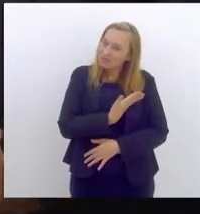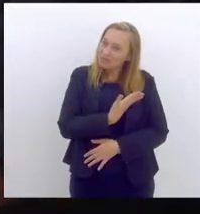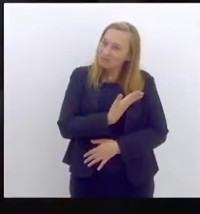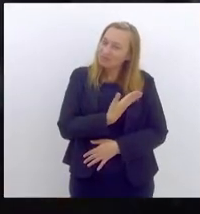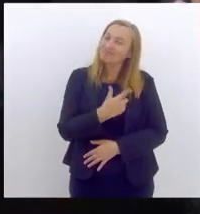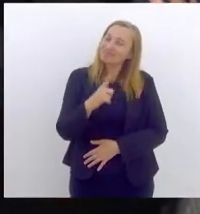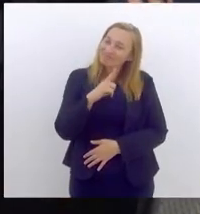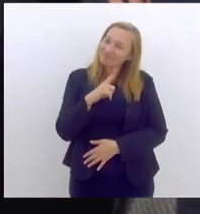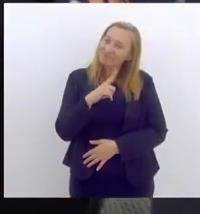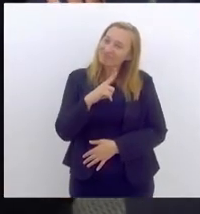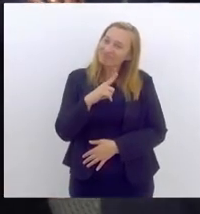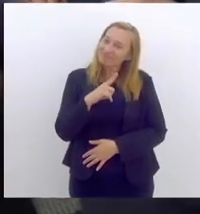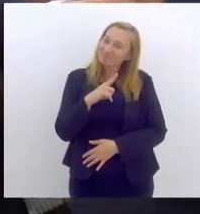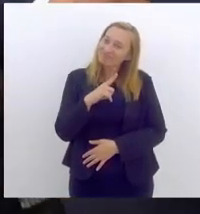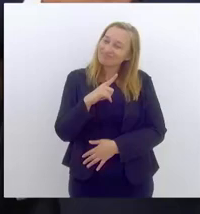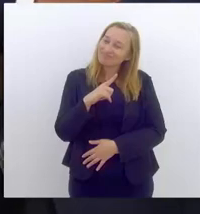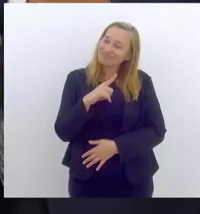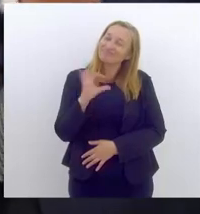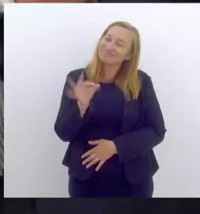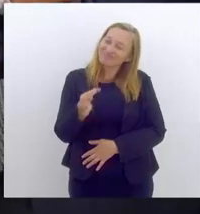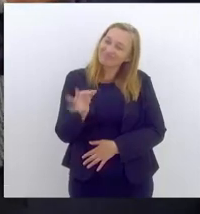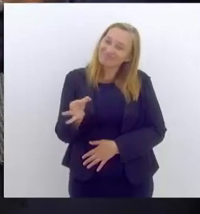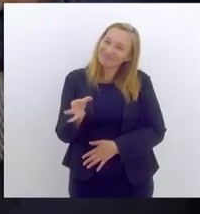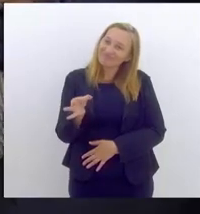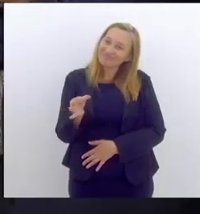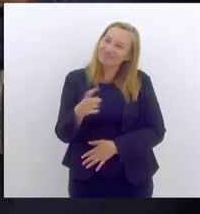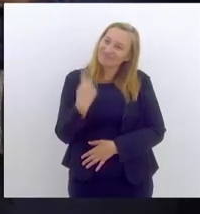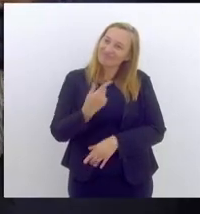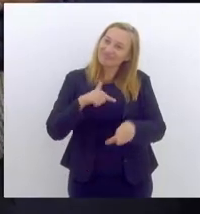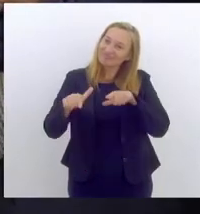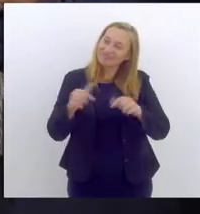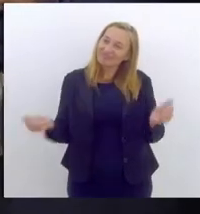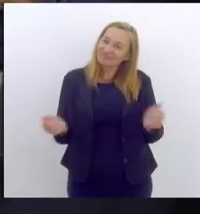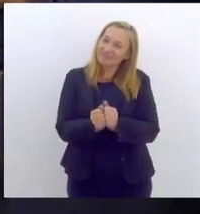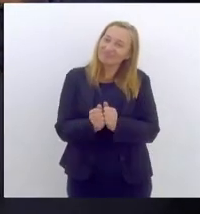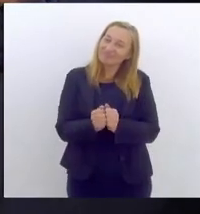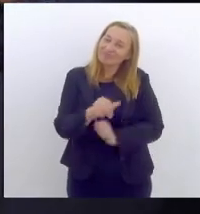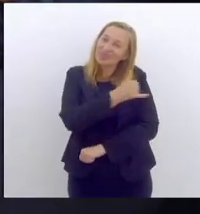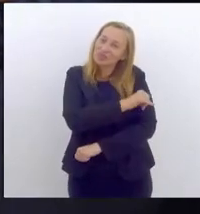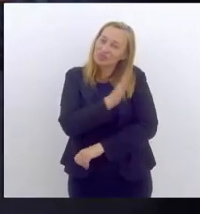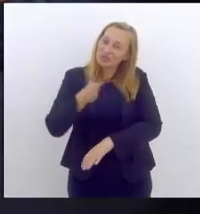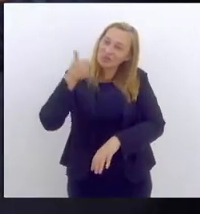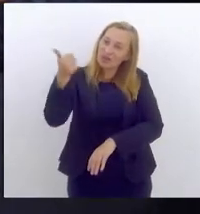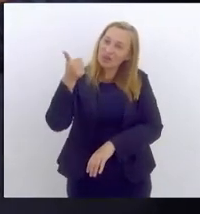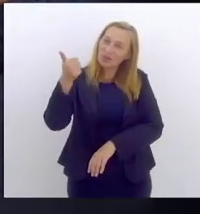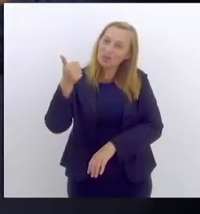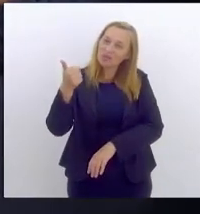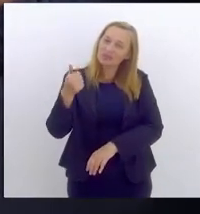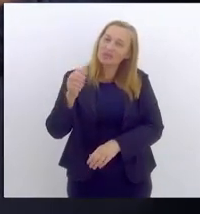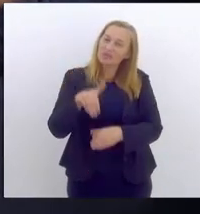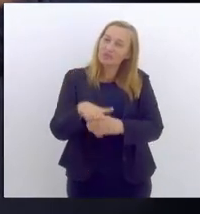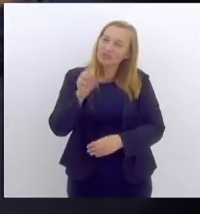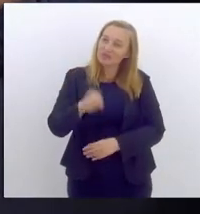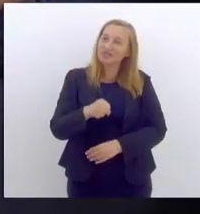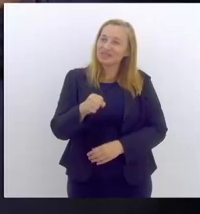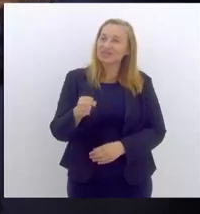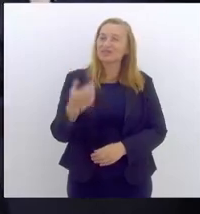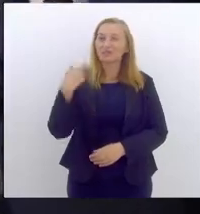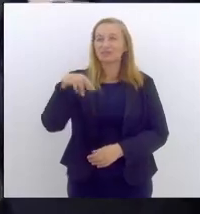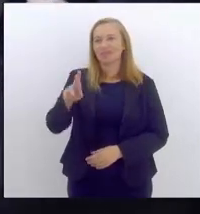tenho e tenho certeza absoluta que nós vamos trabalhar juntos para que o Rio de Janeiro seja cada vez melhor. Meu voto é sim para Rodrigo